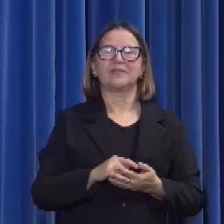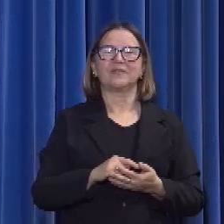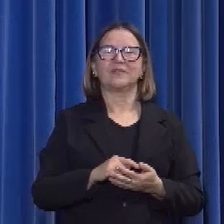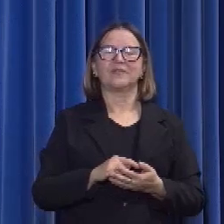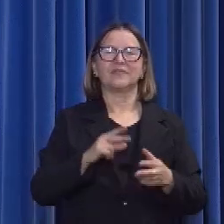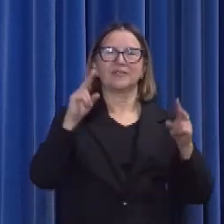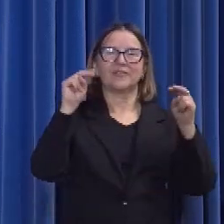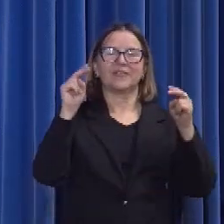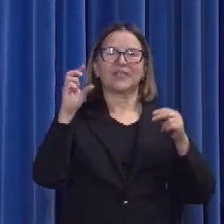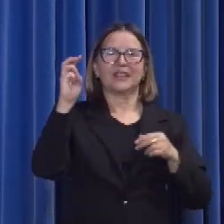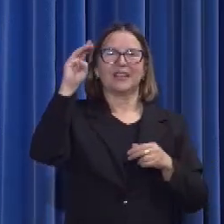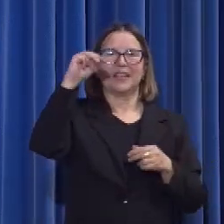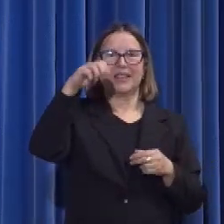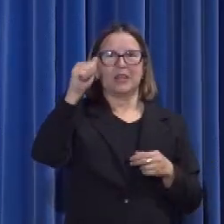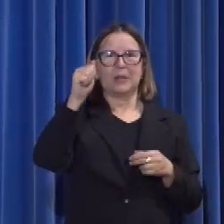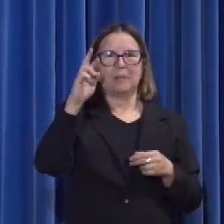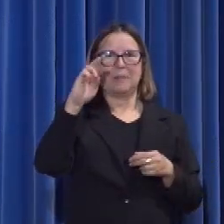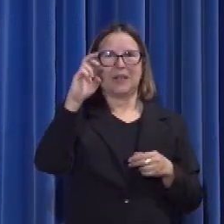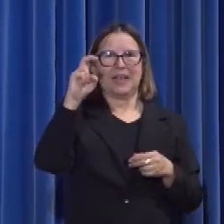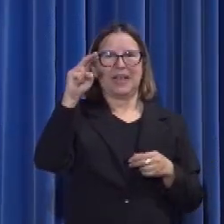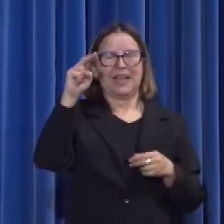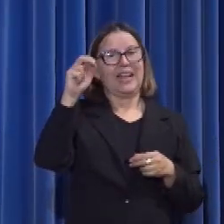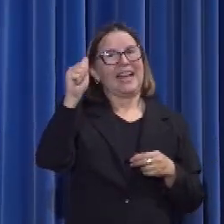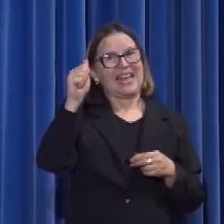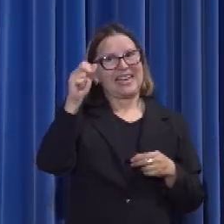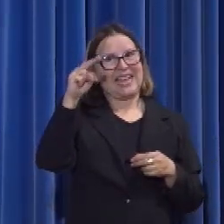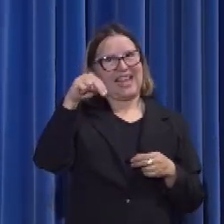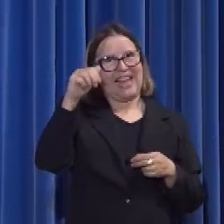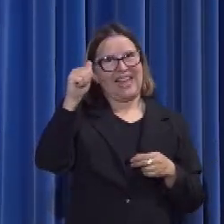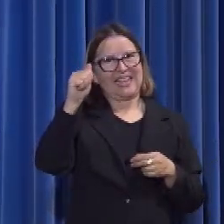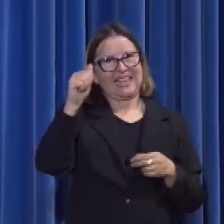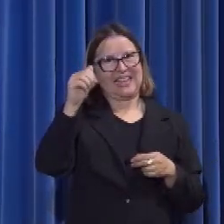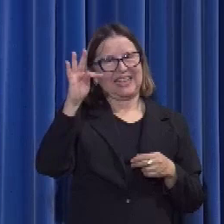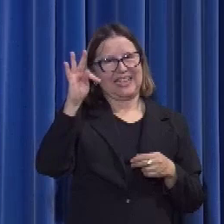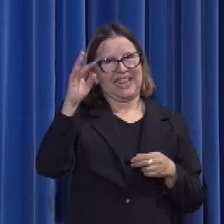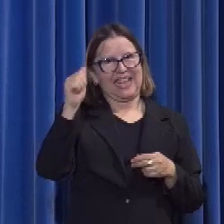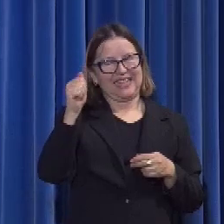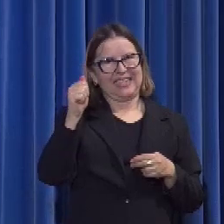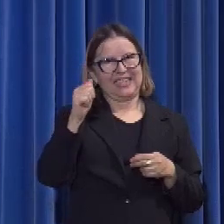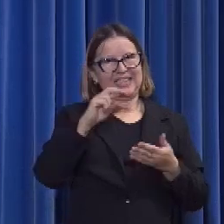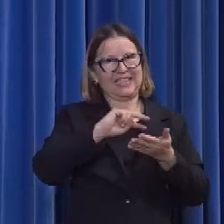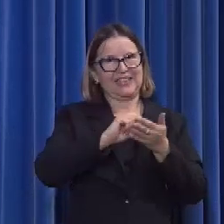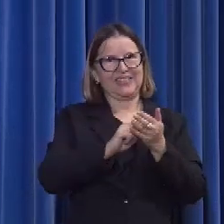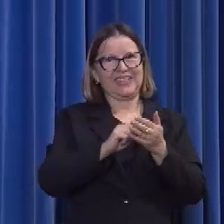maranata, será que sumiu do nosso vocabulário?